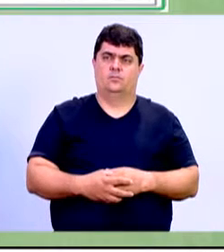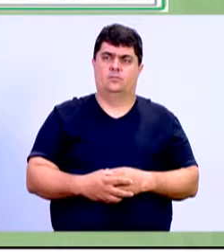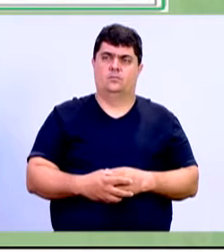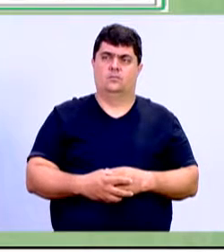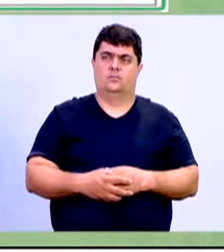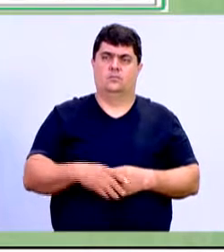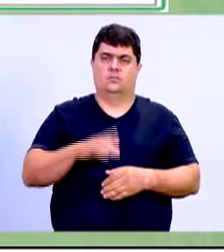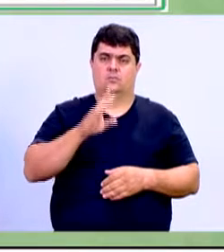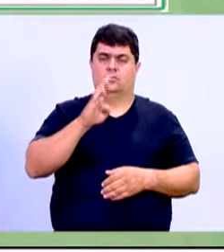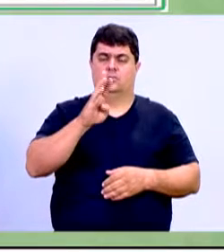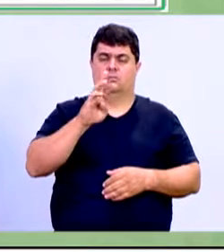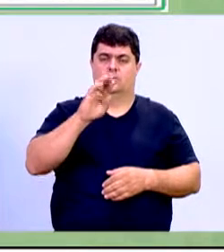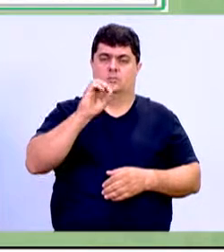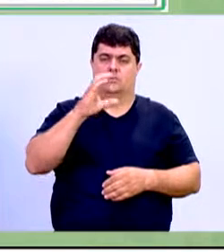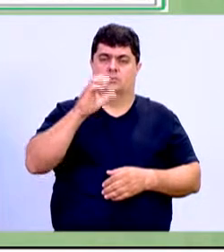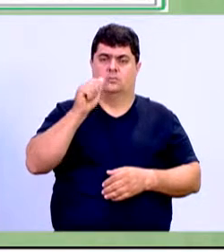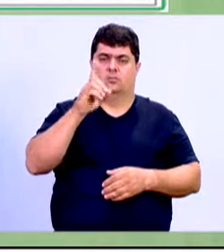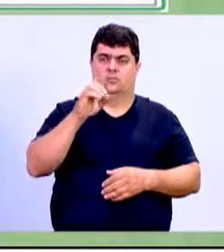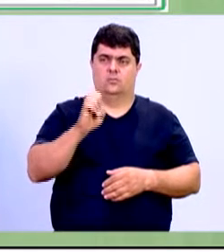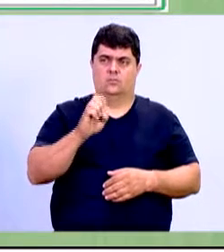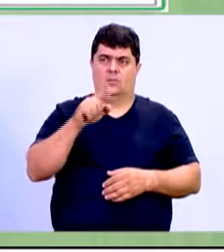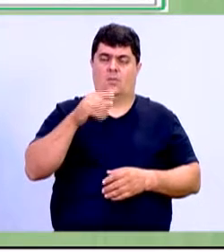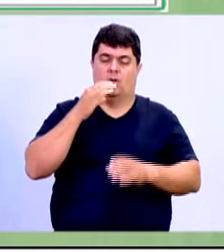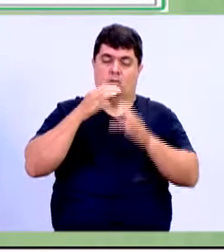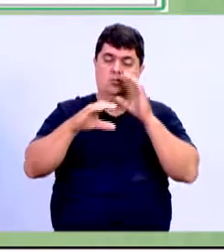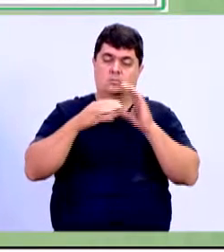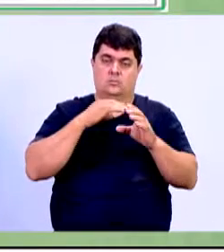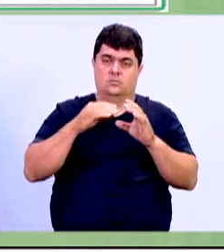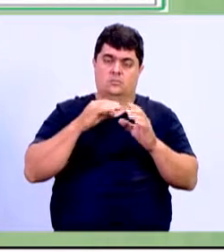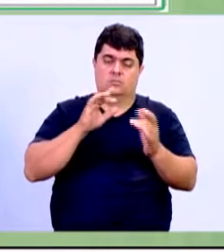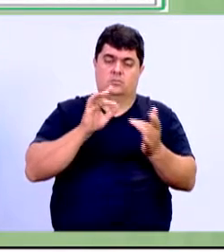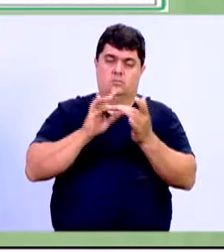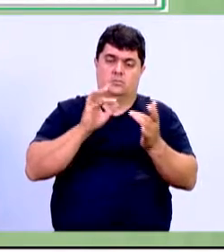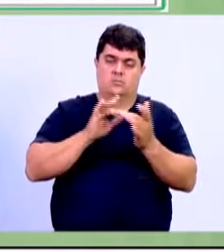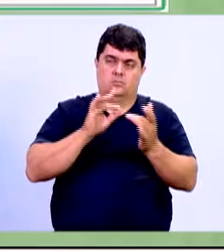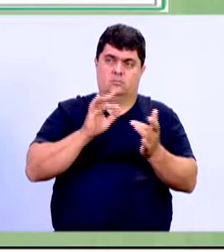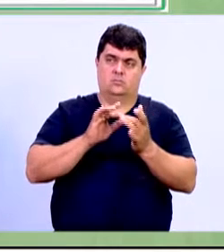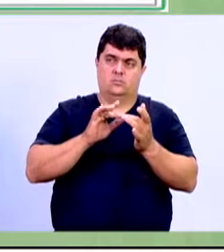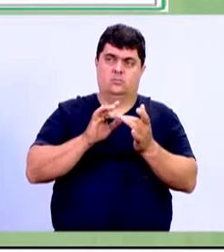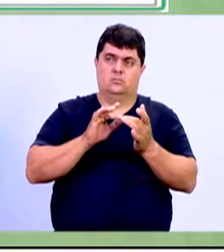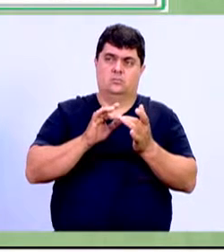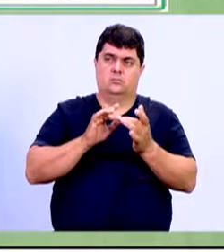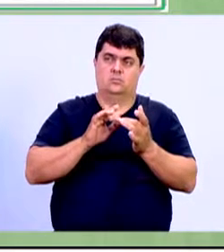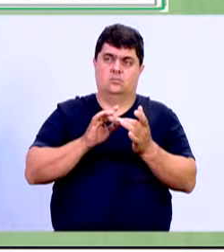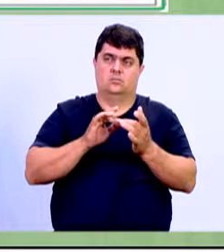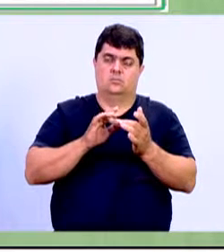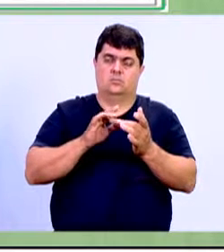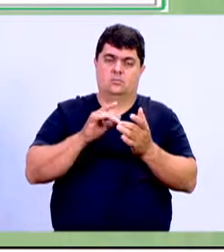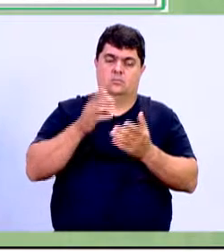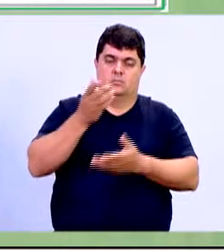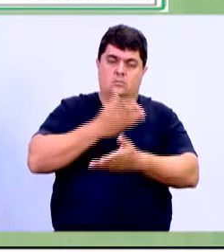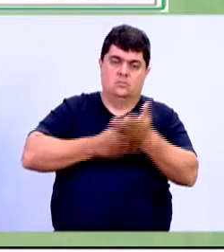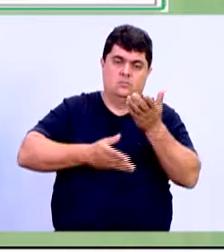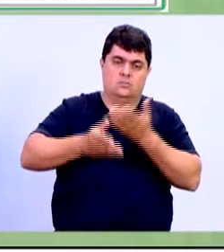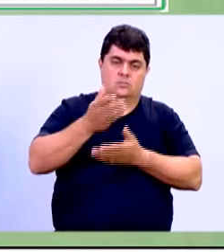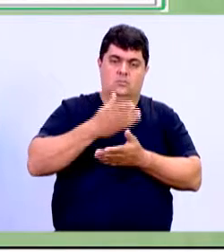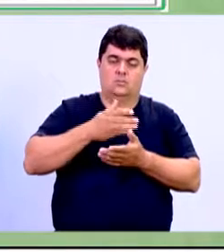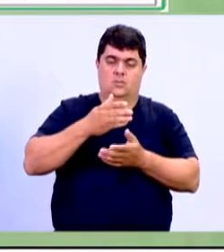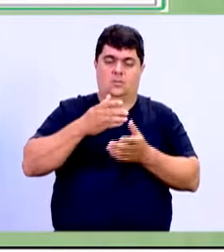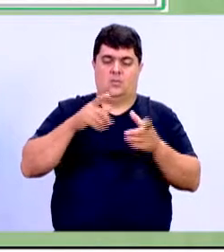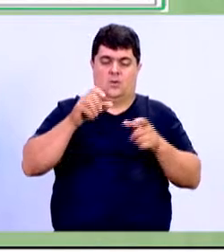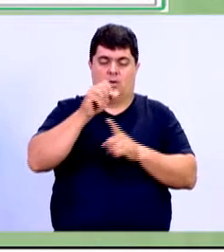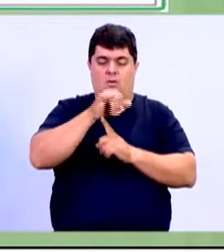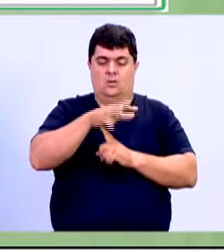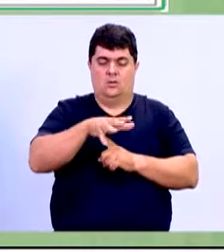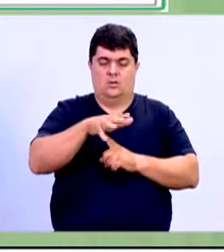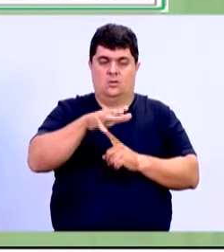Brocade, que é o equipamento que faz a comunicação entre a ligação entre os switches